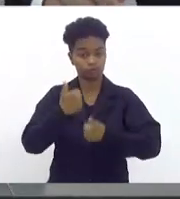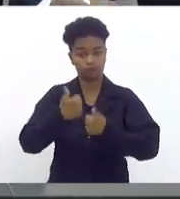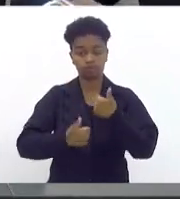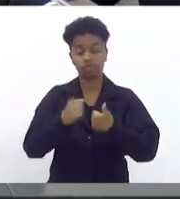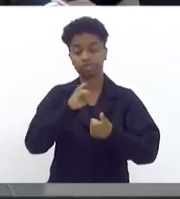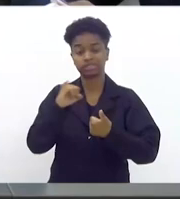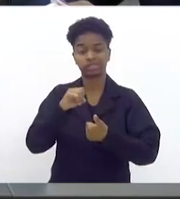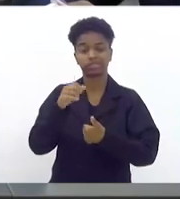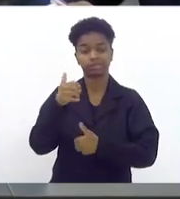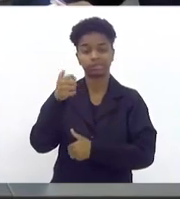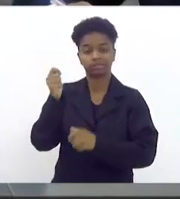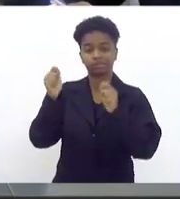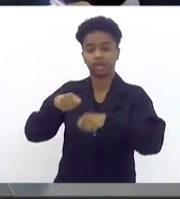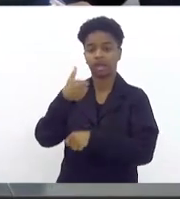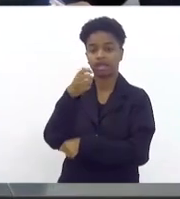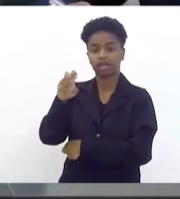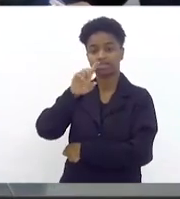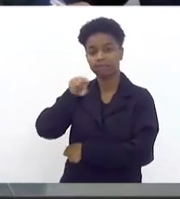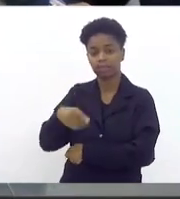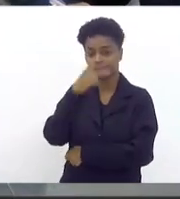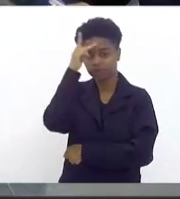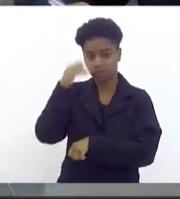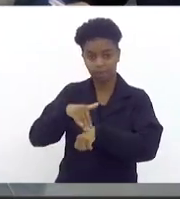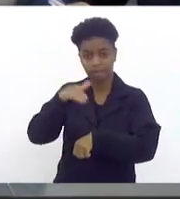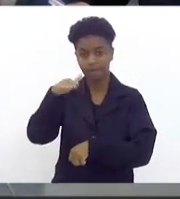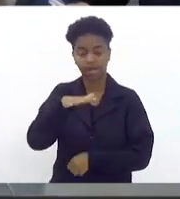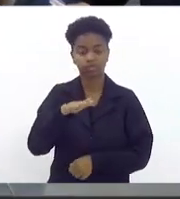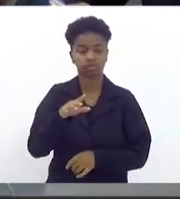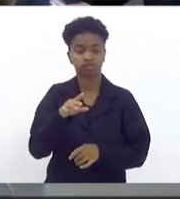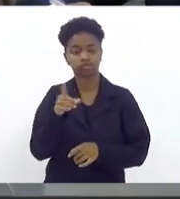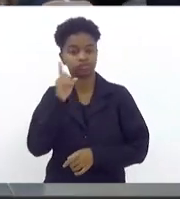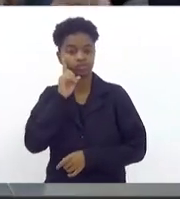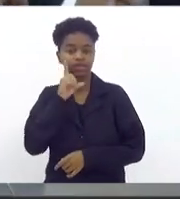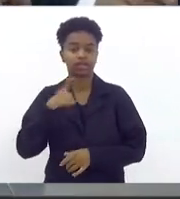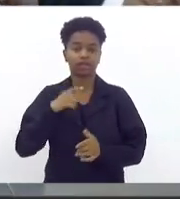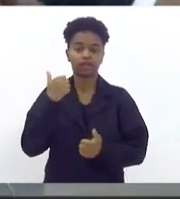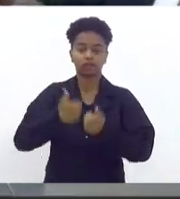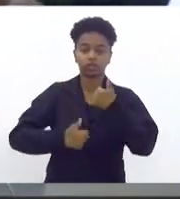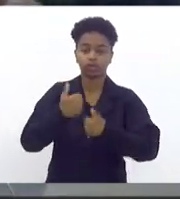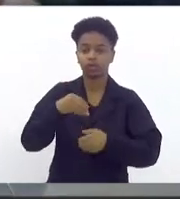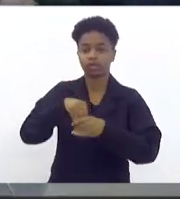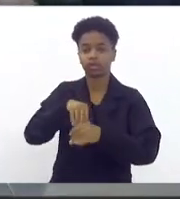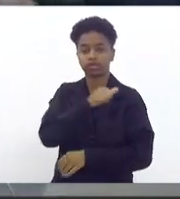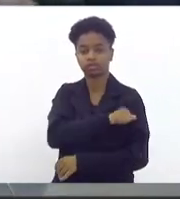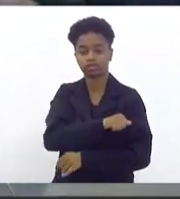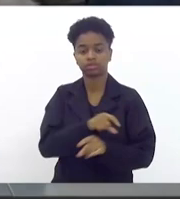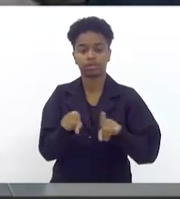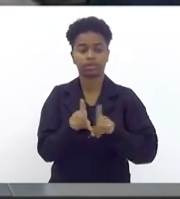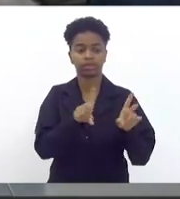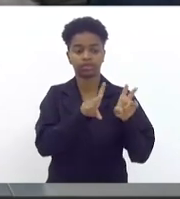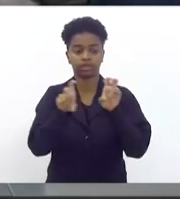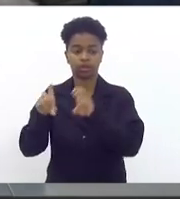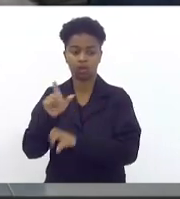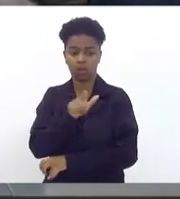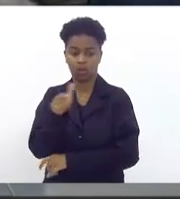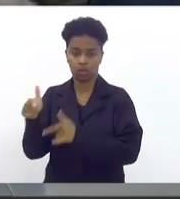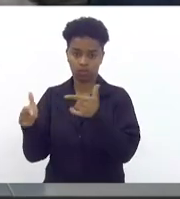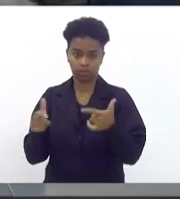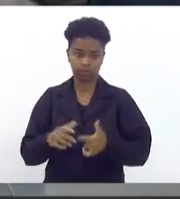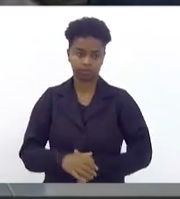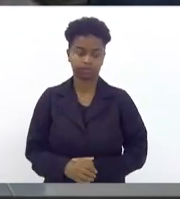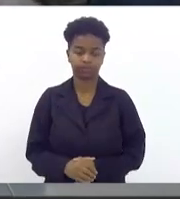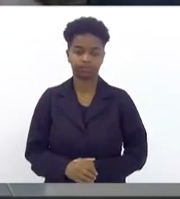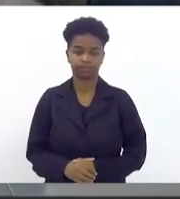superior a 15 mil pessoas, nos dias de jogos de futebol no âmbito do Estado do Rio de Janeiro e dá outras providências. Qual foi a emenda